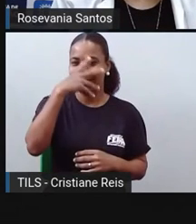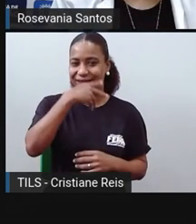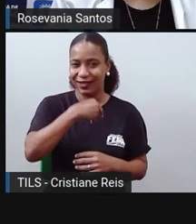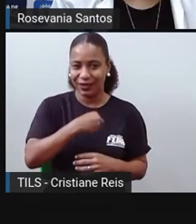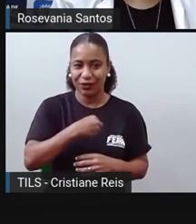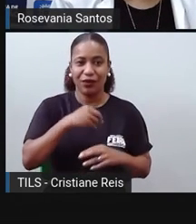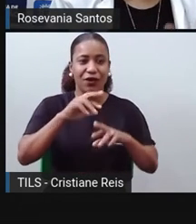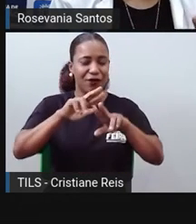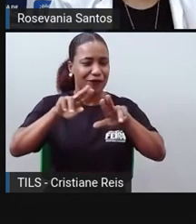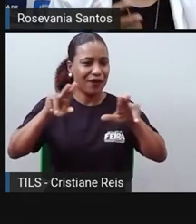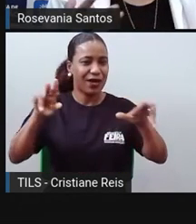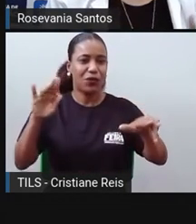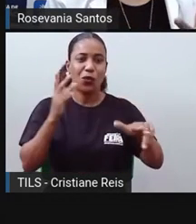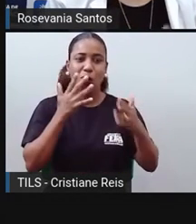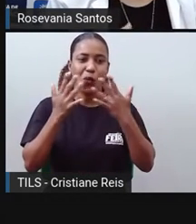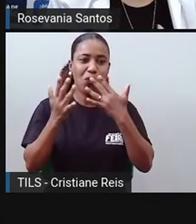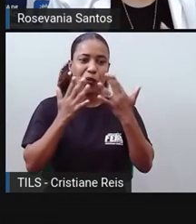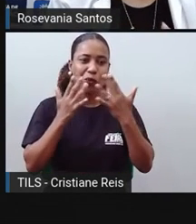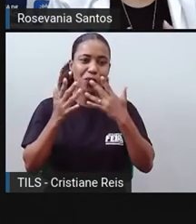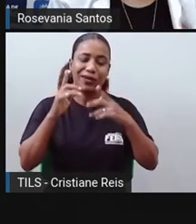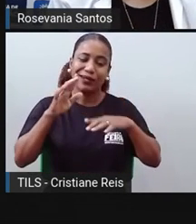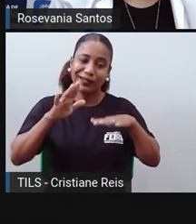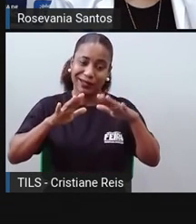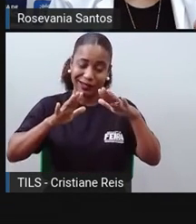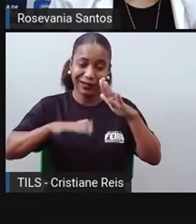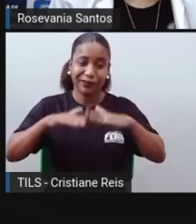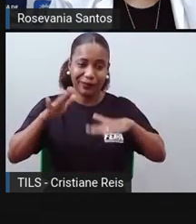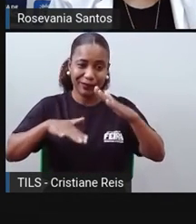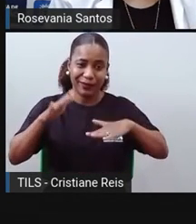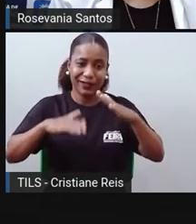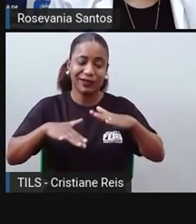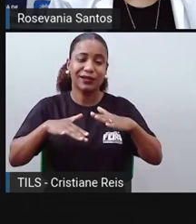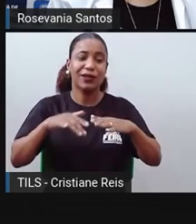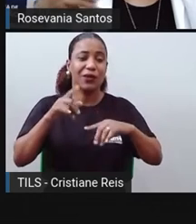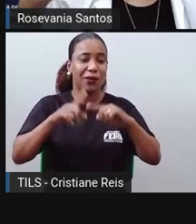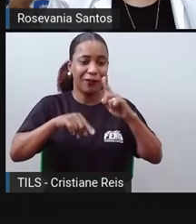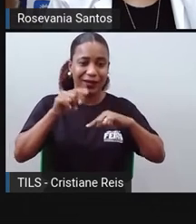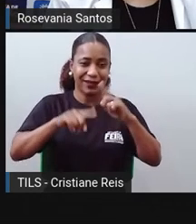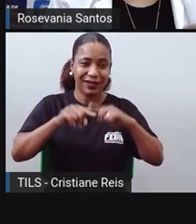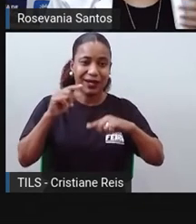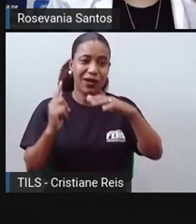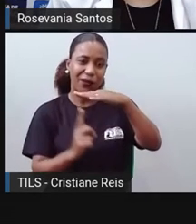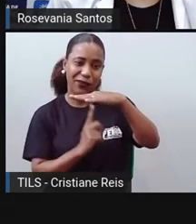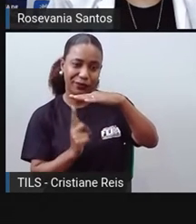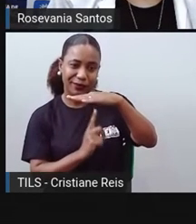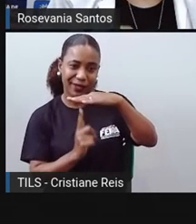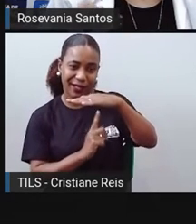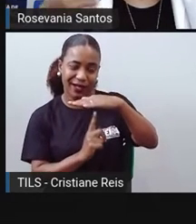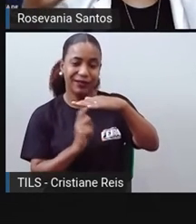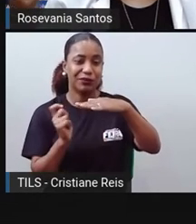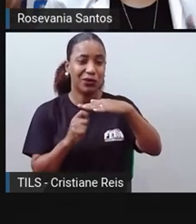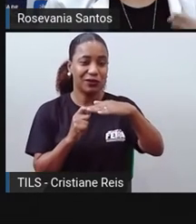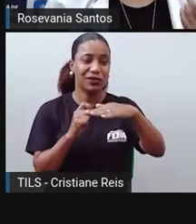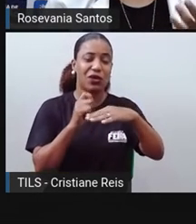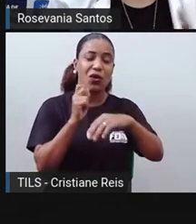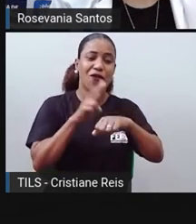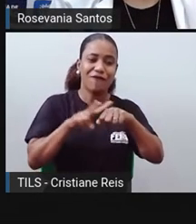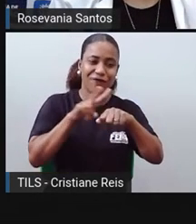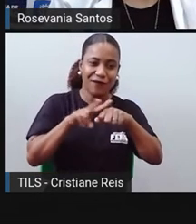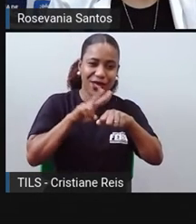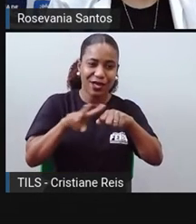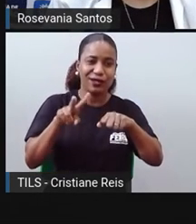São vários tipos de cores, a depender do material que se tenha, né, no momento ali, aí a cor fica mais esverdeada,